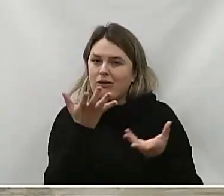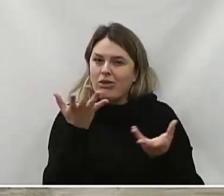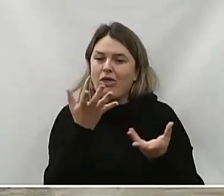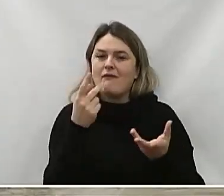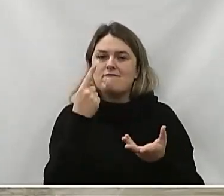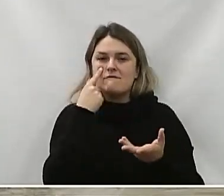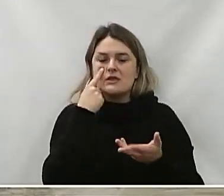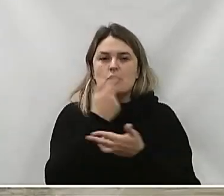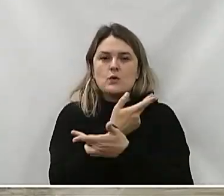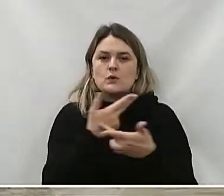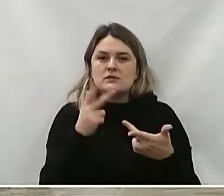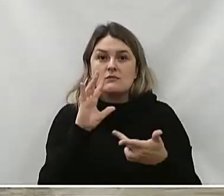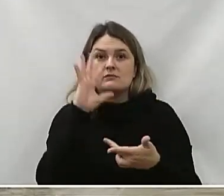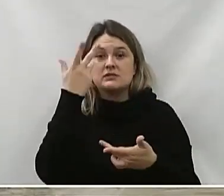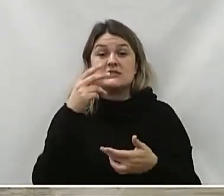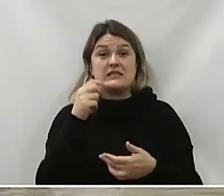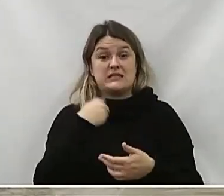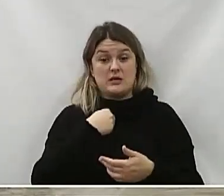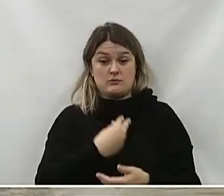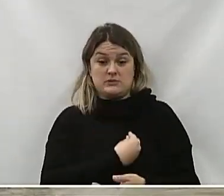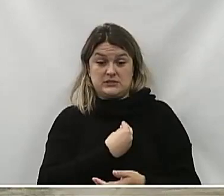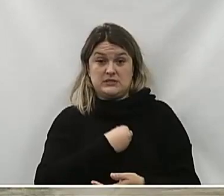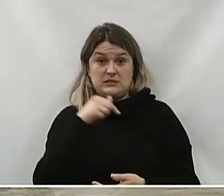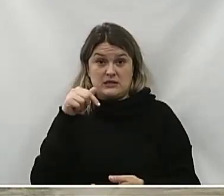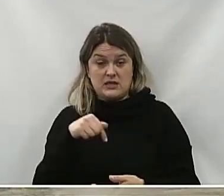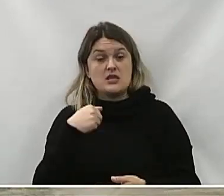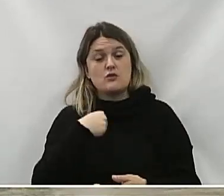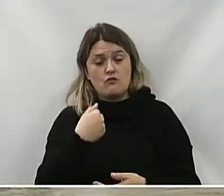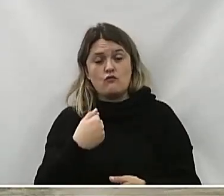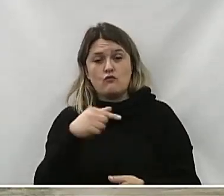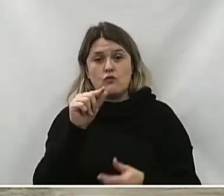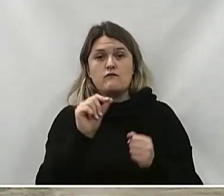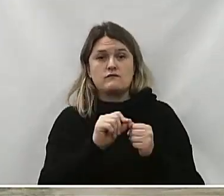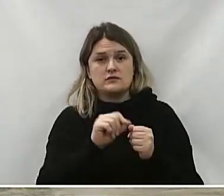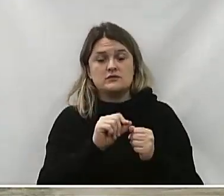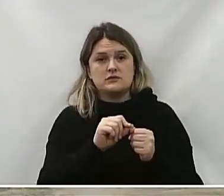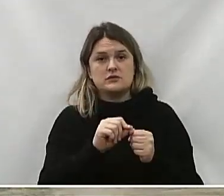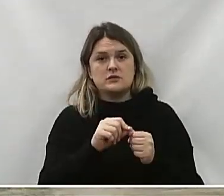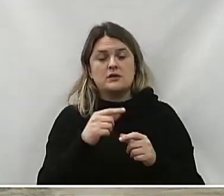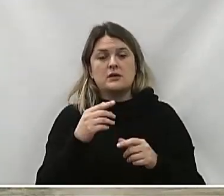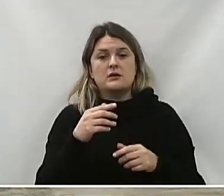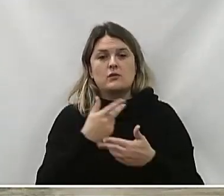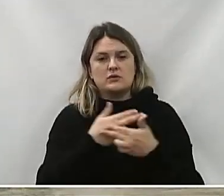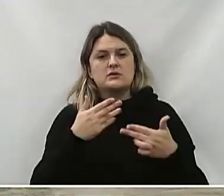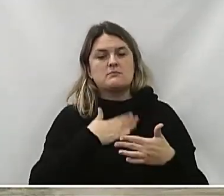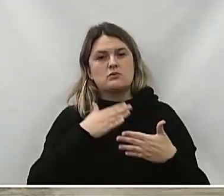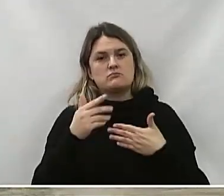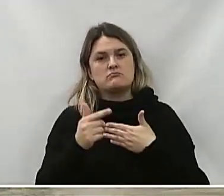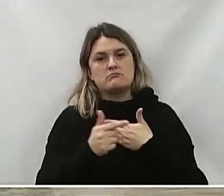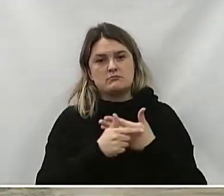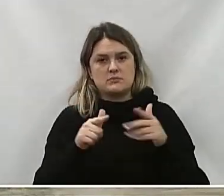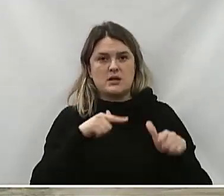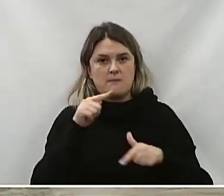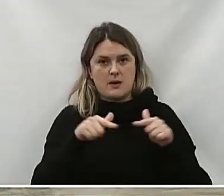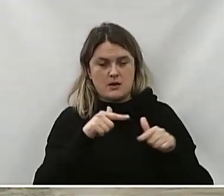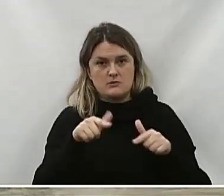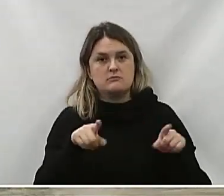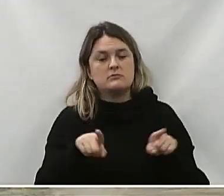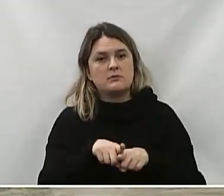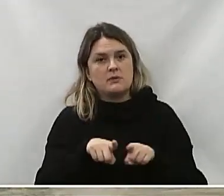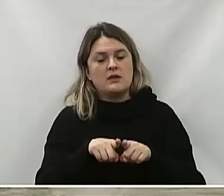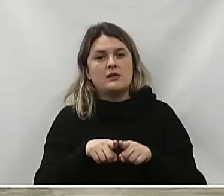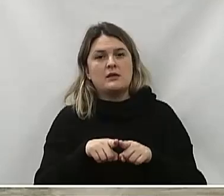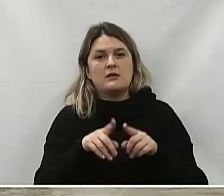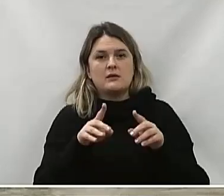querem resultado e enquanto estiver aqui estar Vereador é fazer jus pelo meu trabalho e pela pessoa e pela